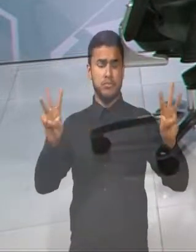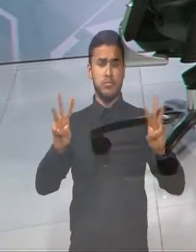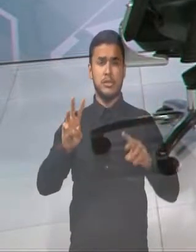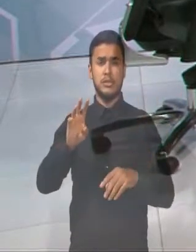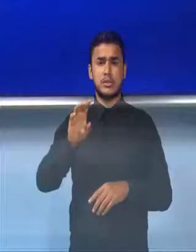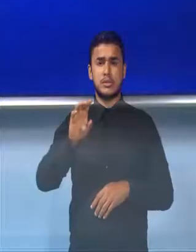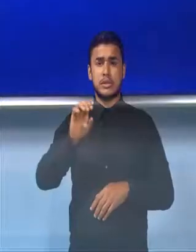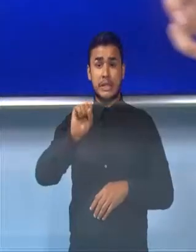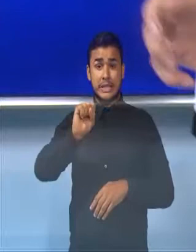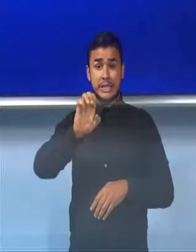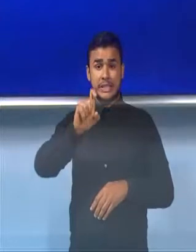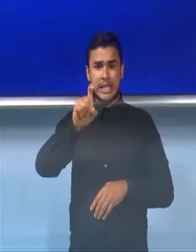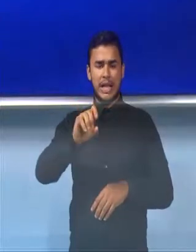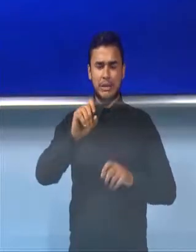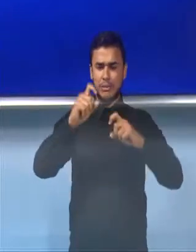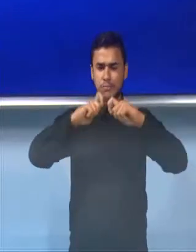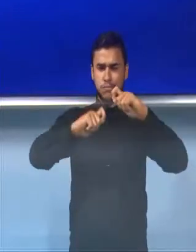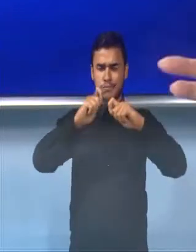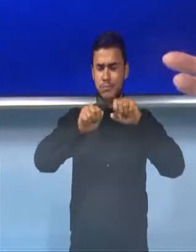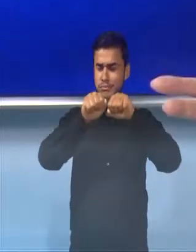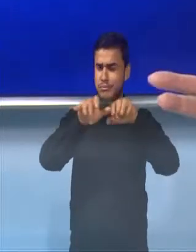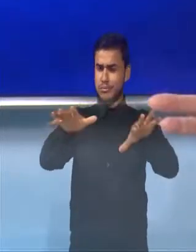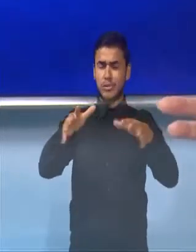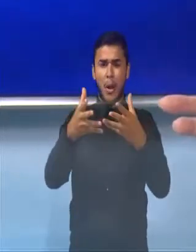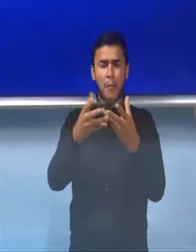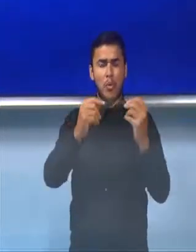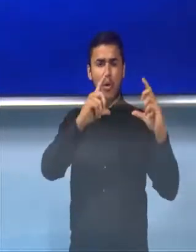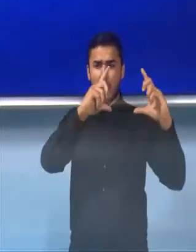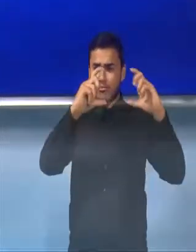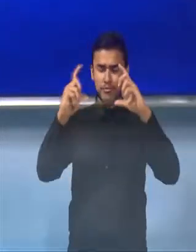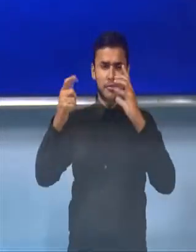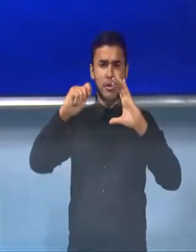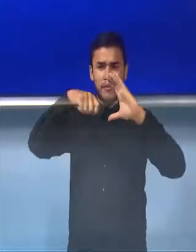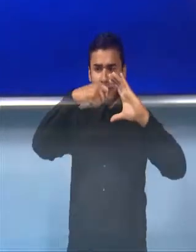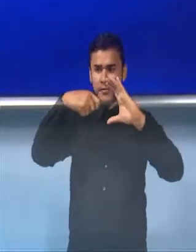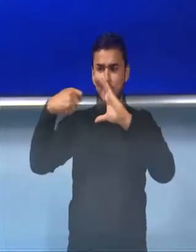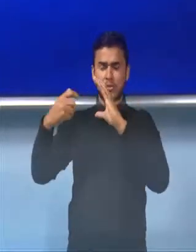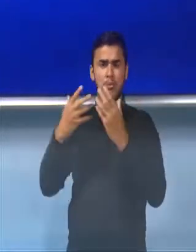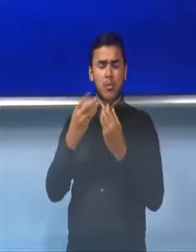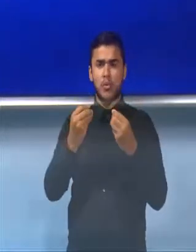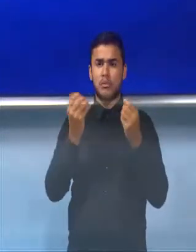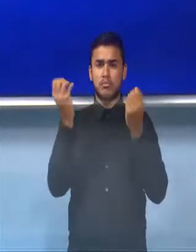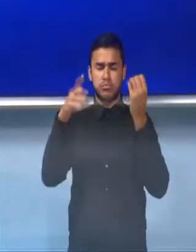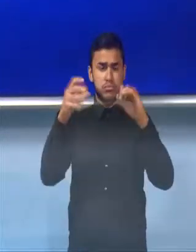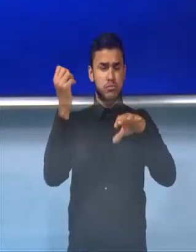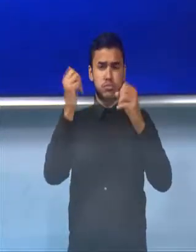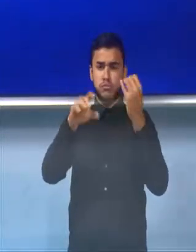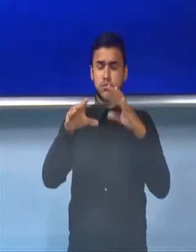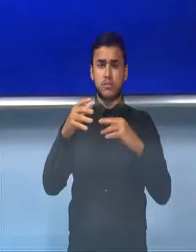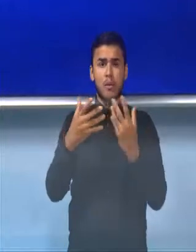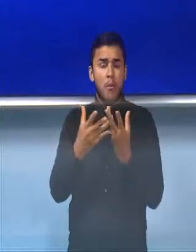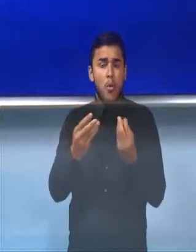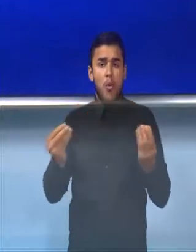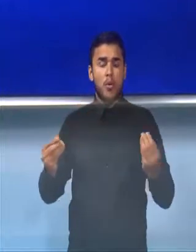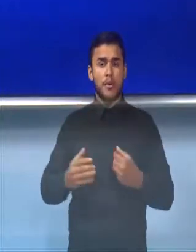hoje no que nós estamos falando aqui, na utilização dessas novas mídias, né? Se produz aí numa escalabilidade